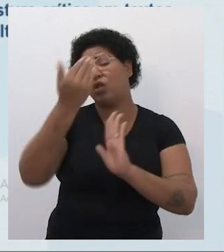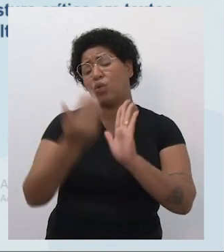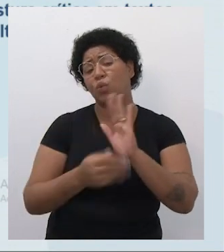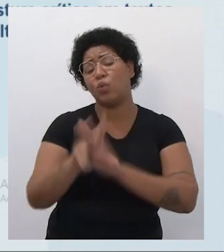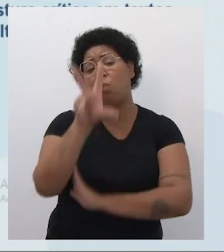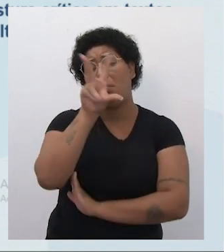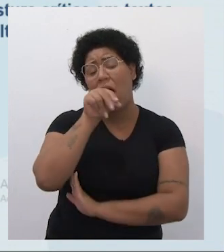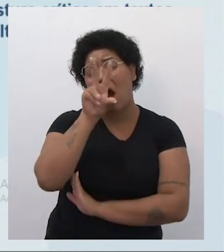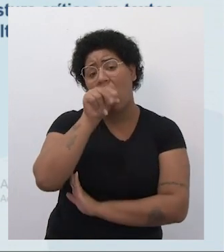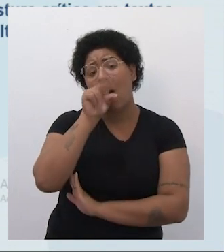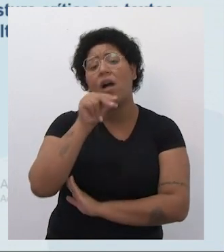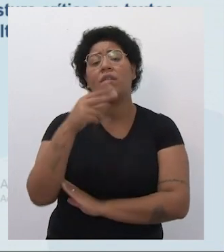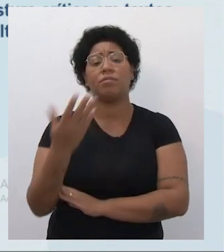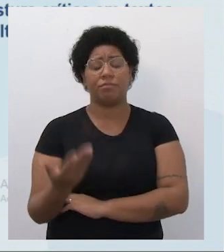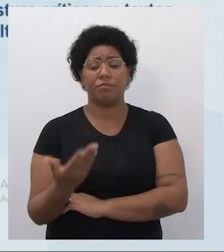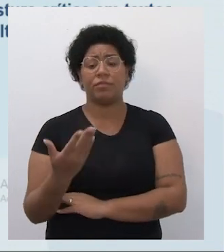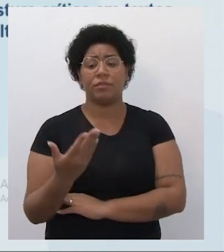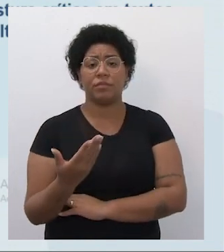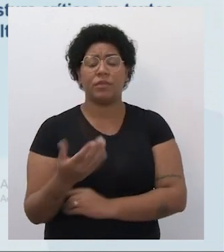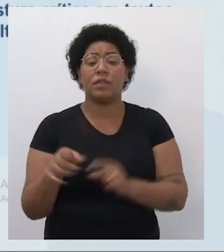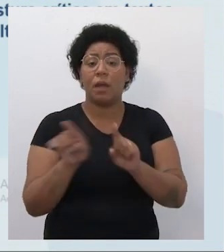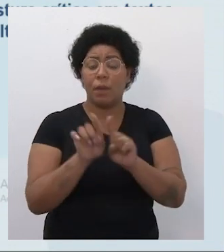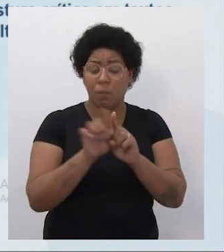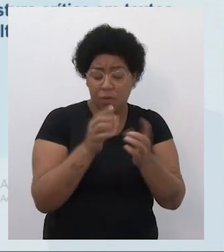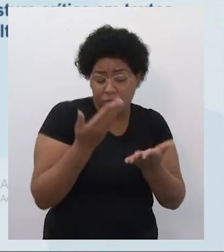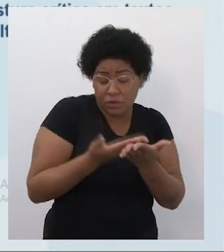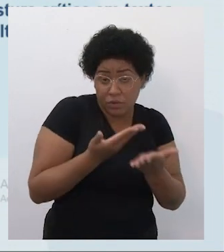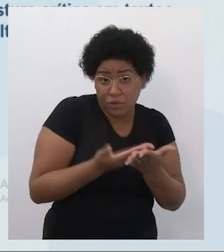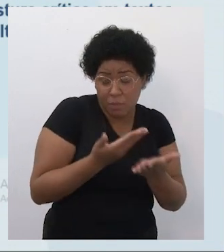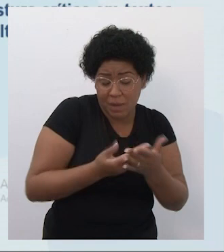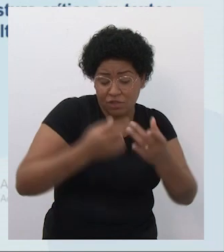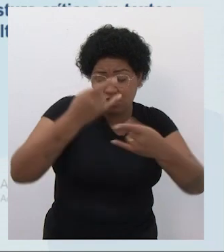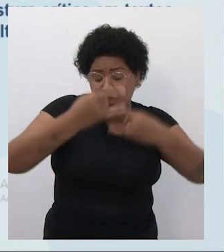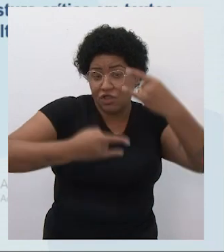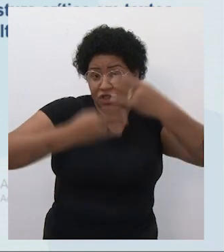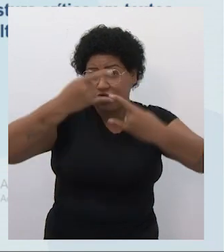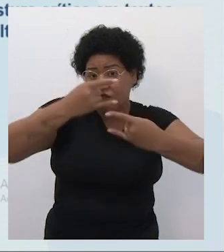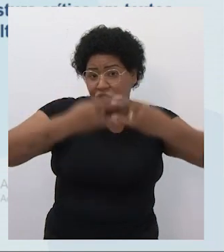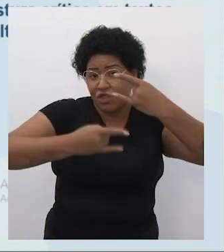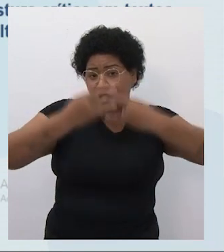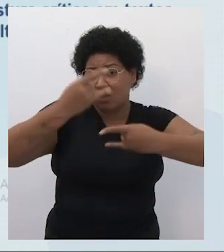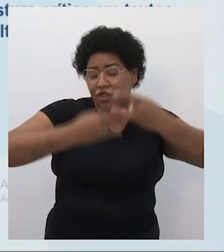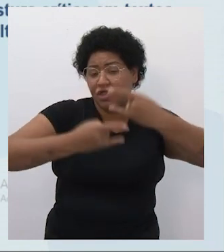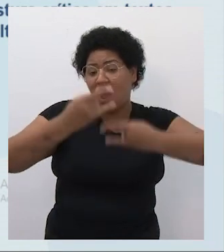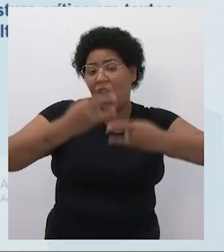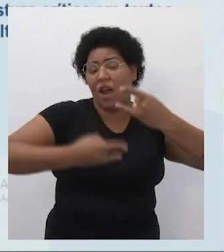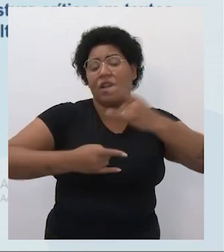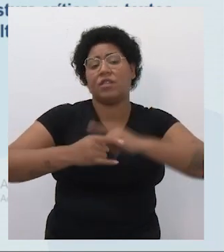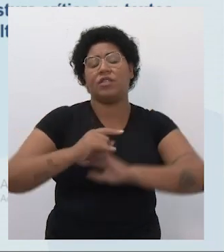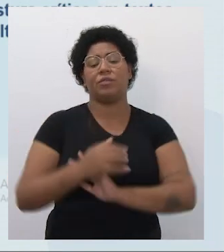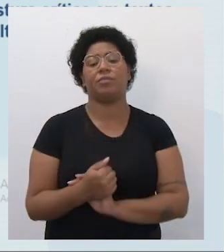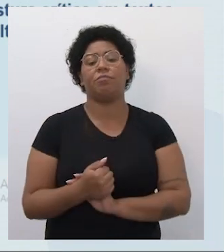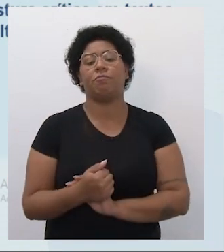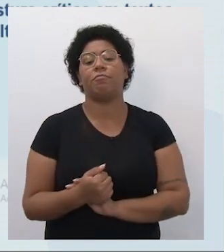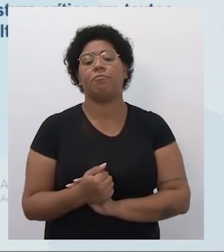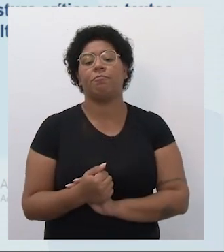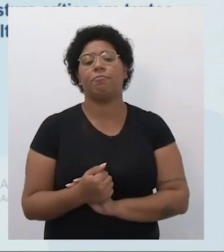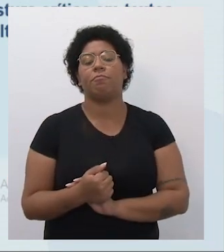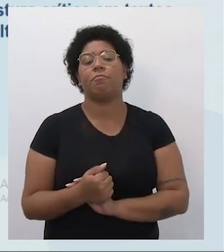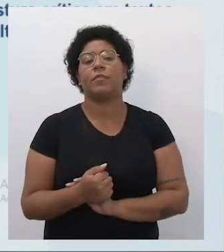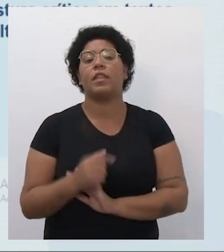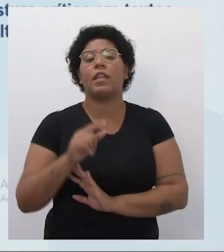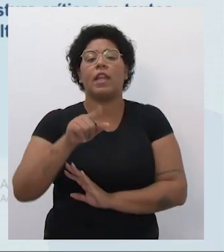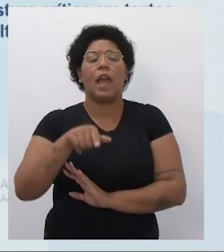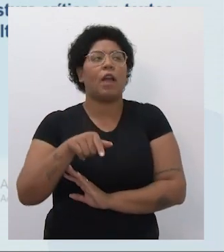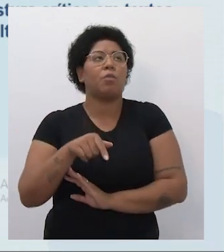a interdisciplinaridade. Quando eu vou estudar, por exemplo, uma charge, que envolve um efeito de